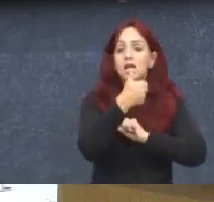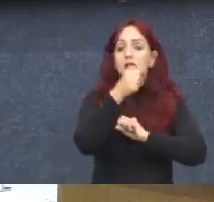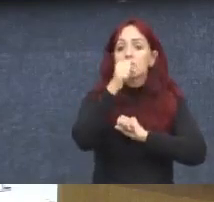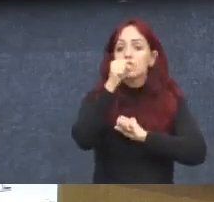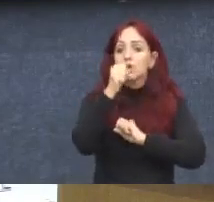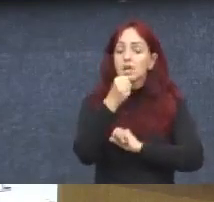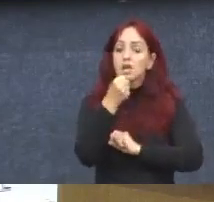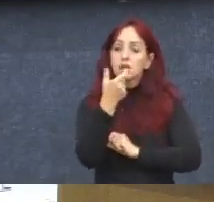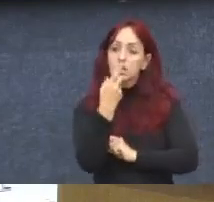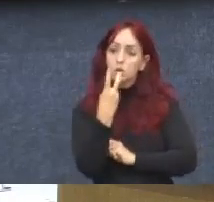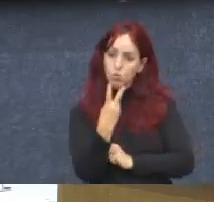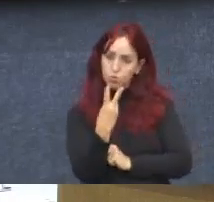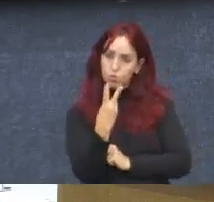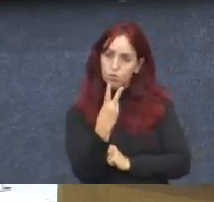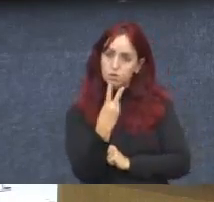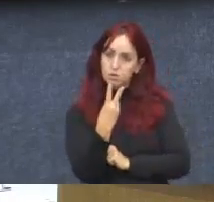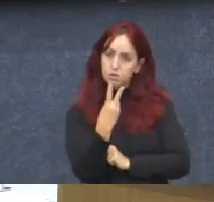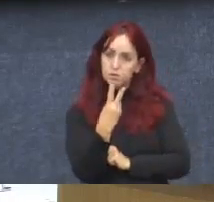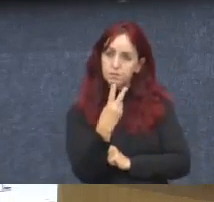182.